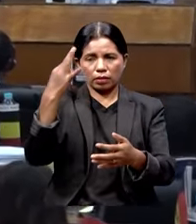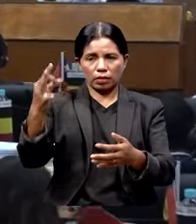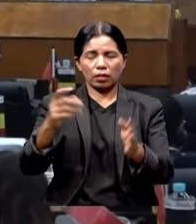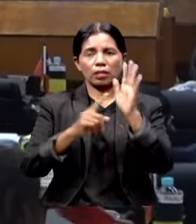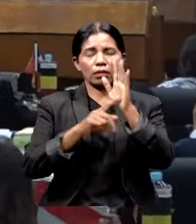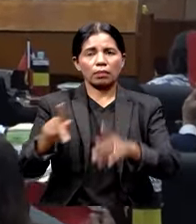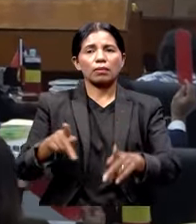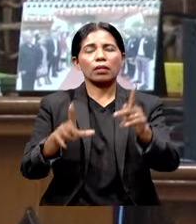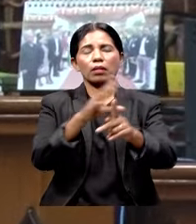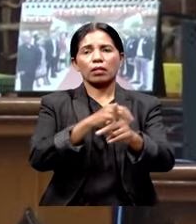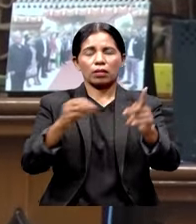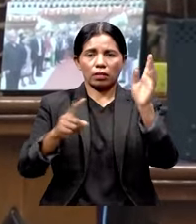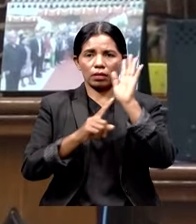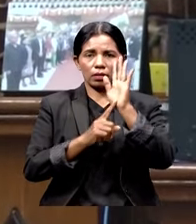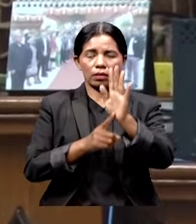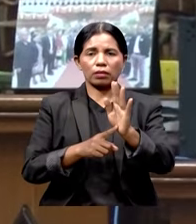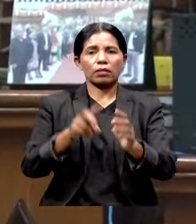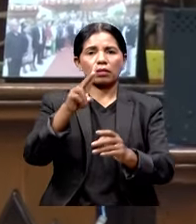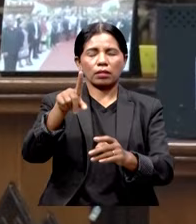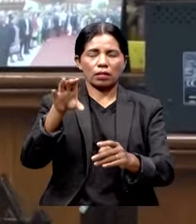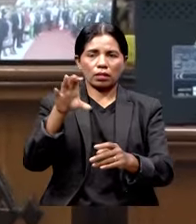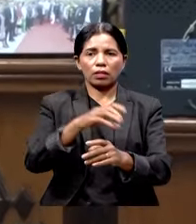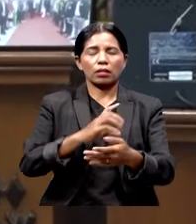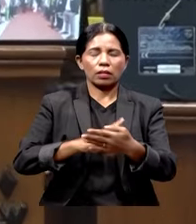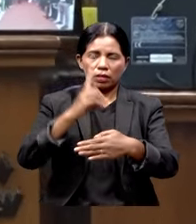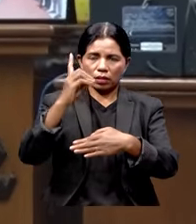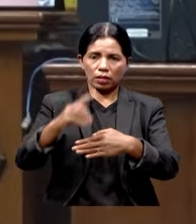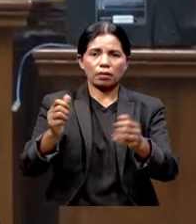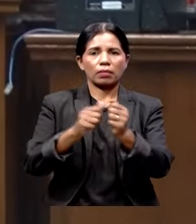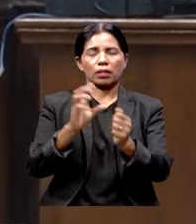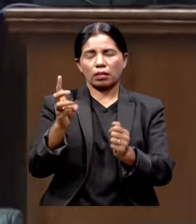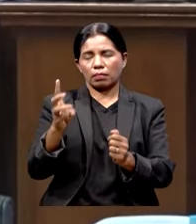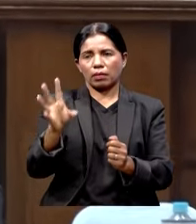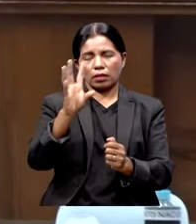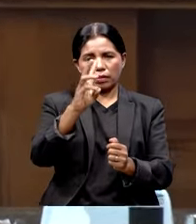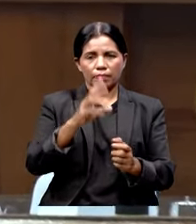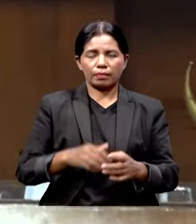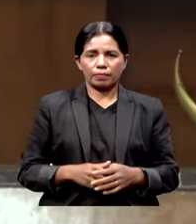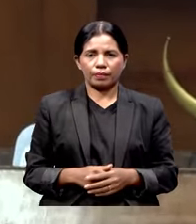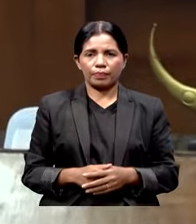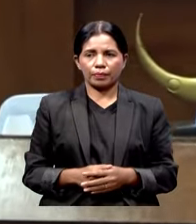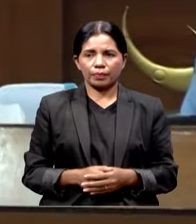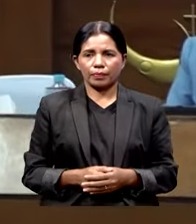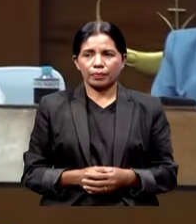transferencia pública tokon atus ira itulul resinen capital regionalmente tokon nenul resinen resin Simang Simenes Marito da Costa GMN